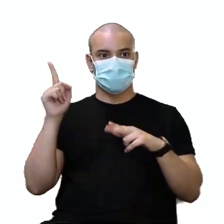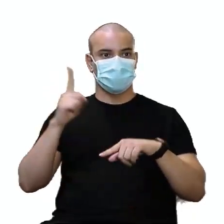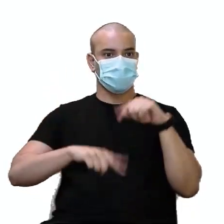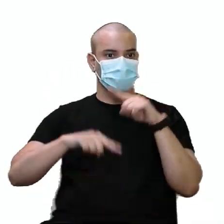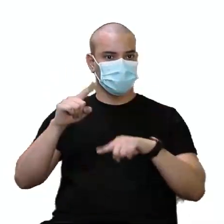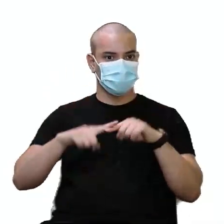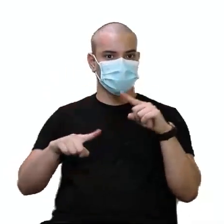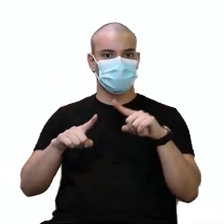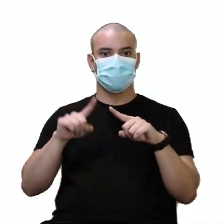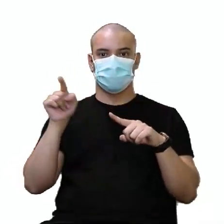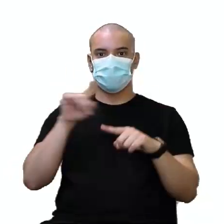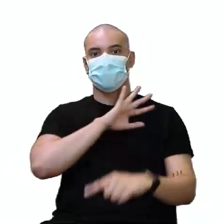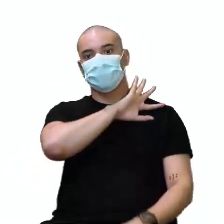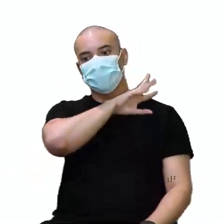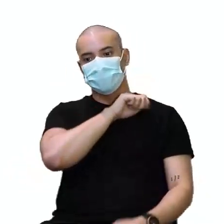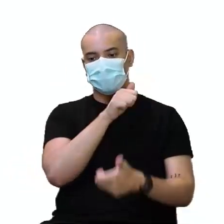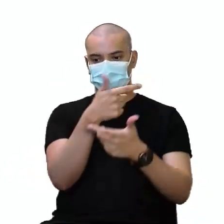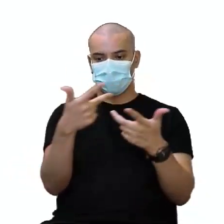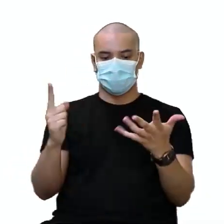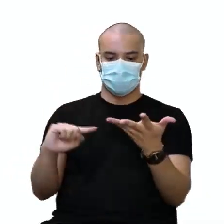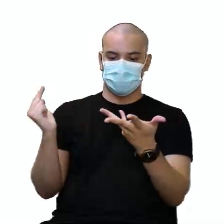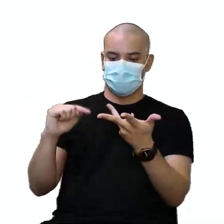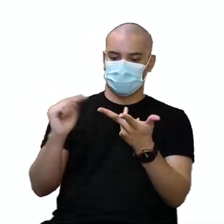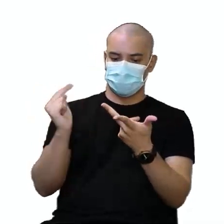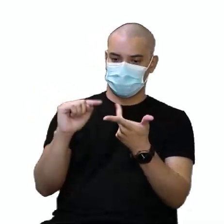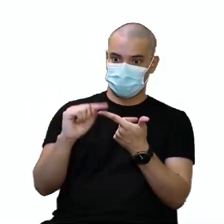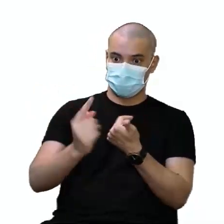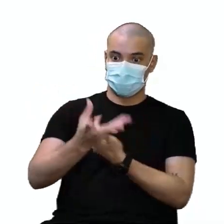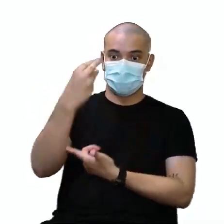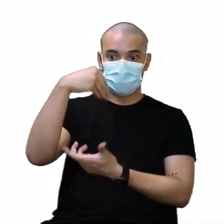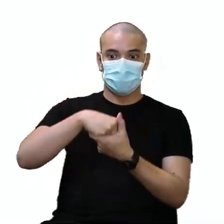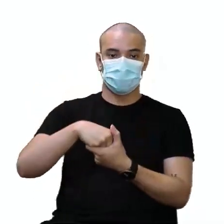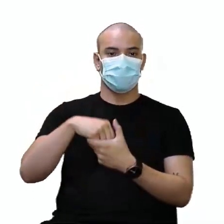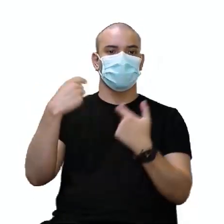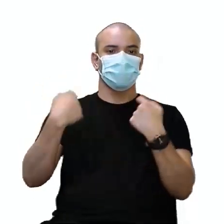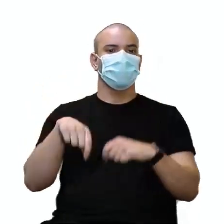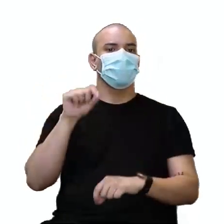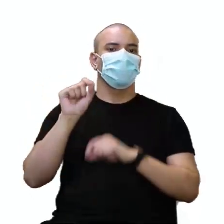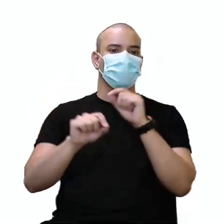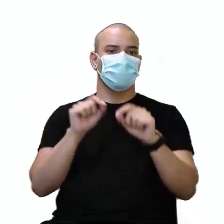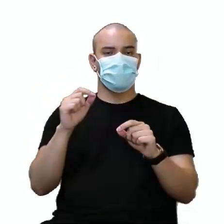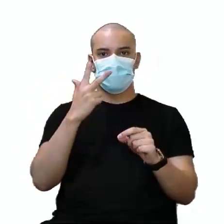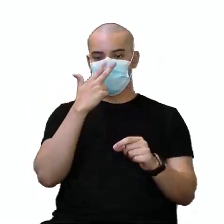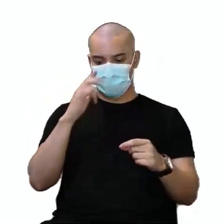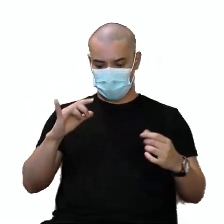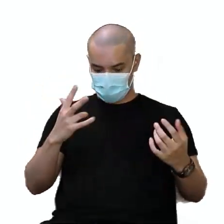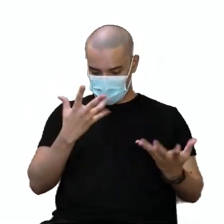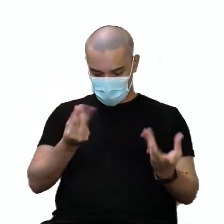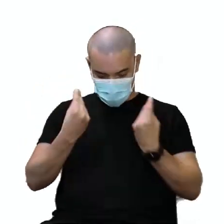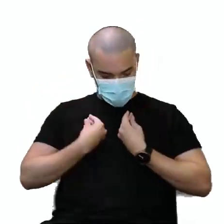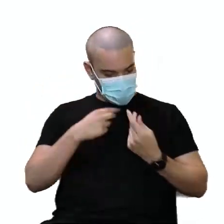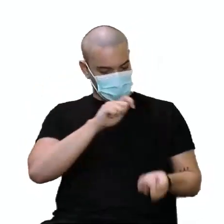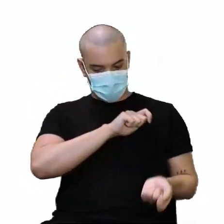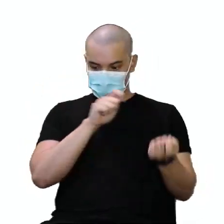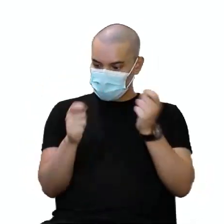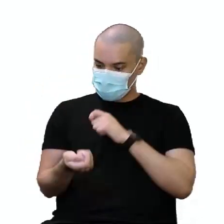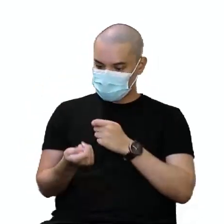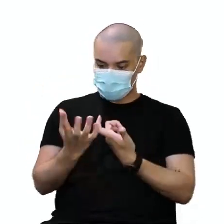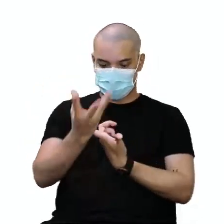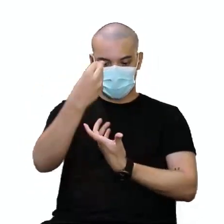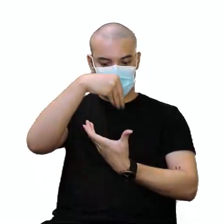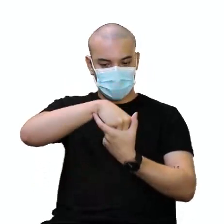organismos, esses animais dessa fauna, sofreram um processo de